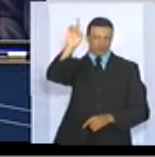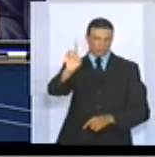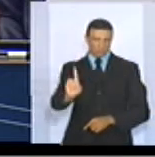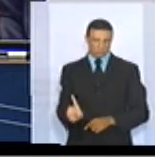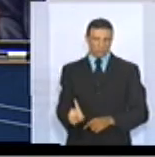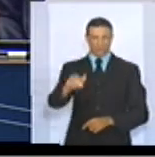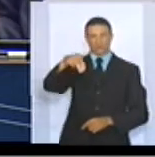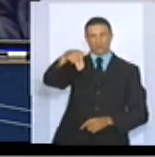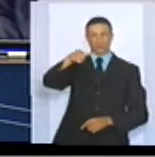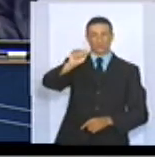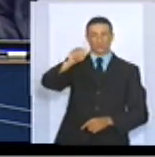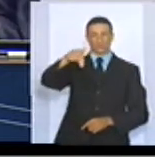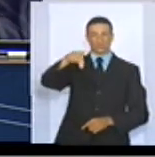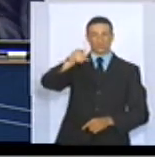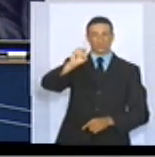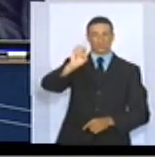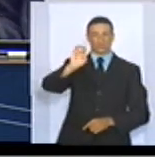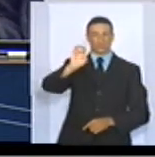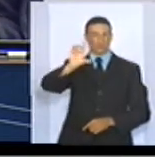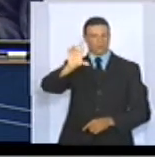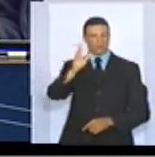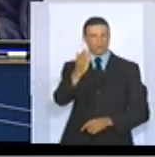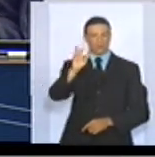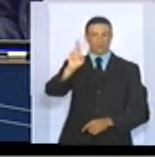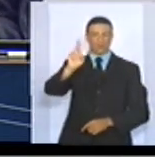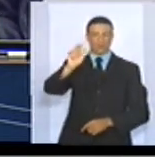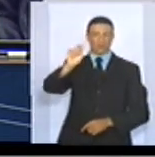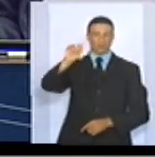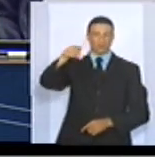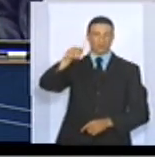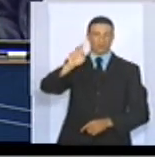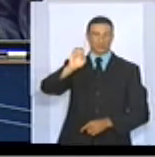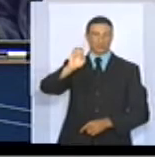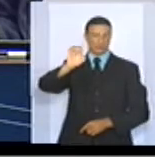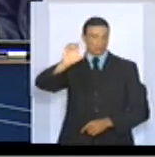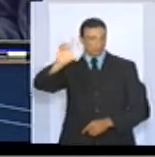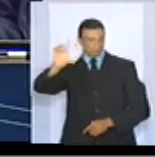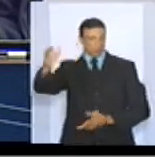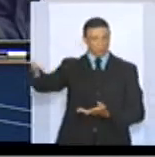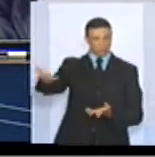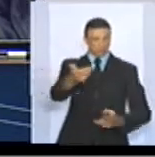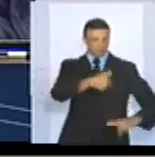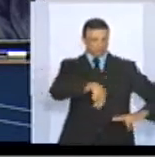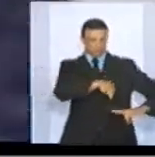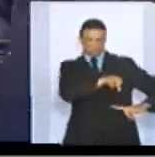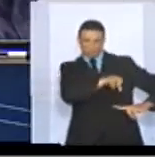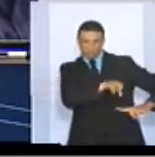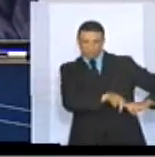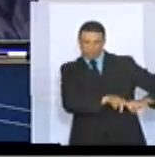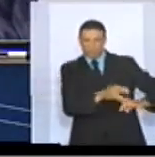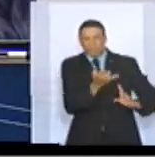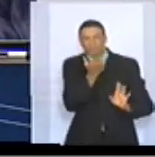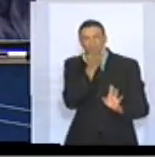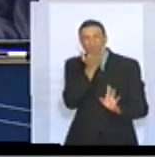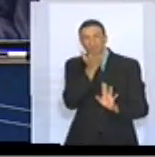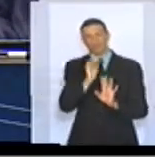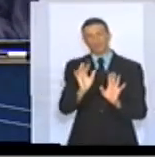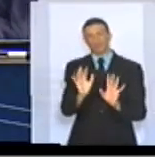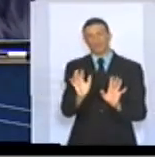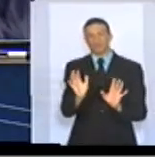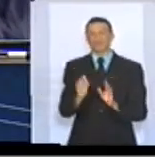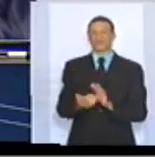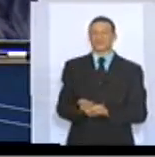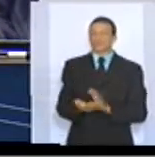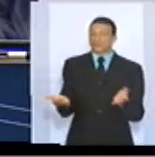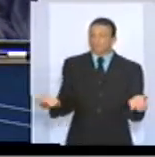Manuel Rangel, que fará sua exposição pelo prazo improrrogado de 15 minutos. Eu me perdoe que ele é improrrogado, porque nós